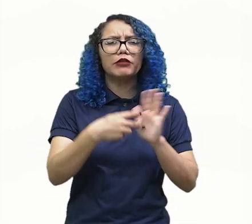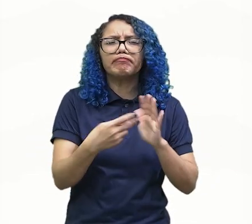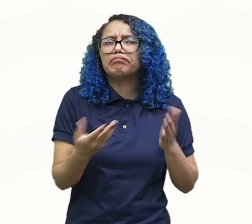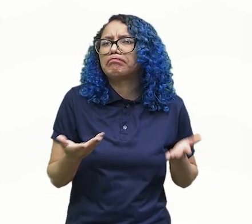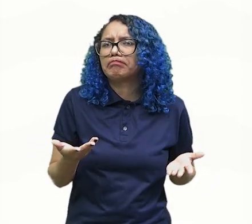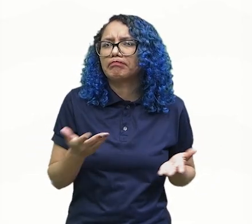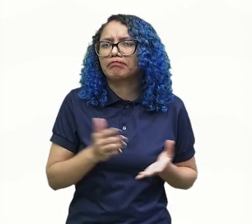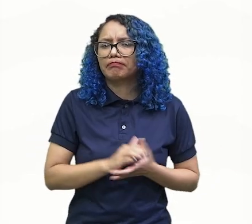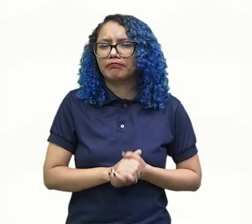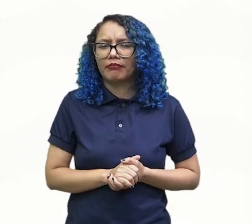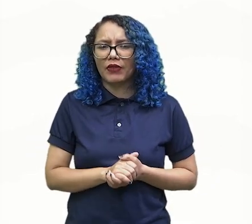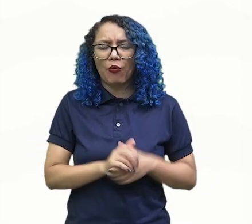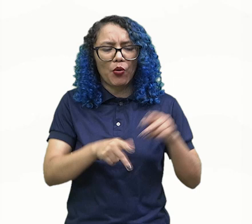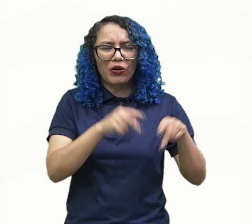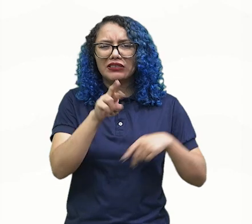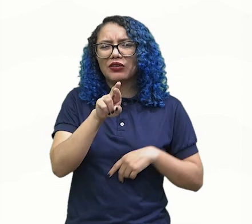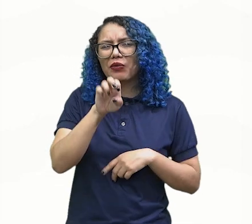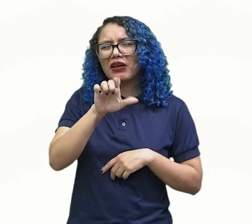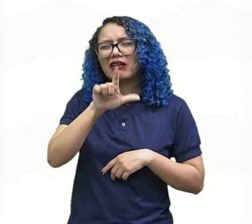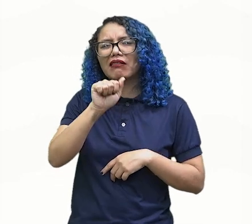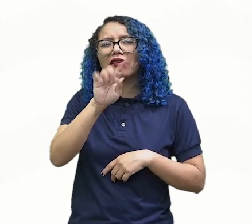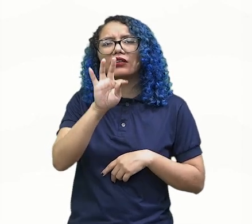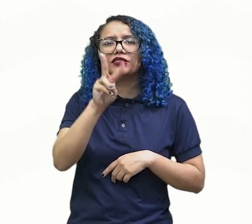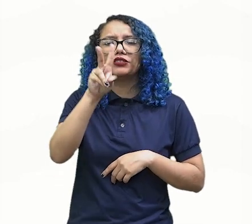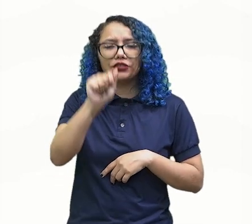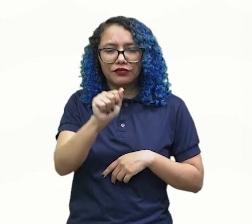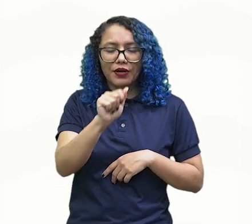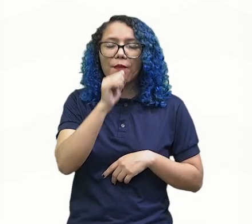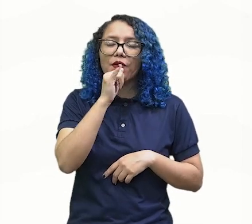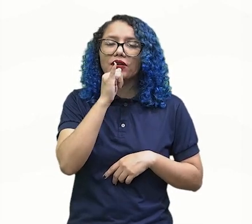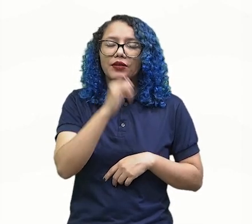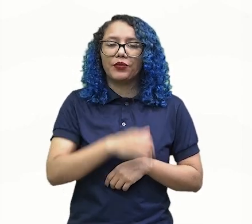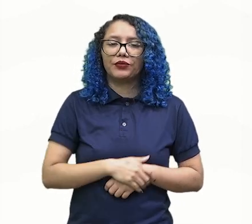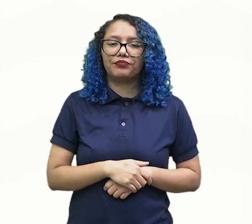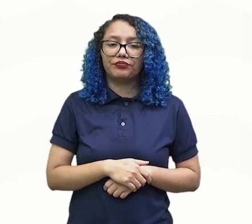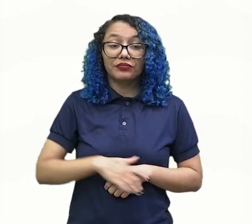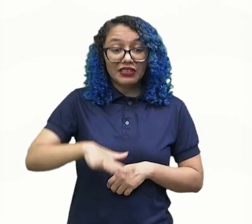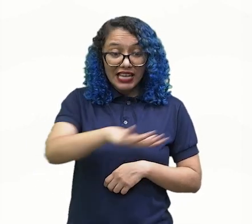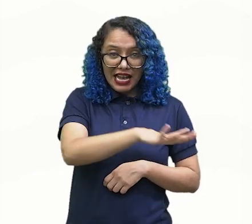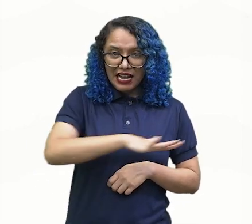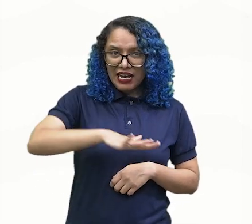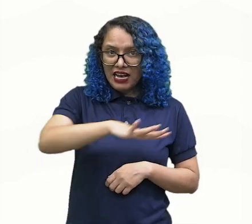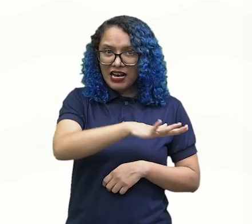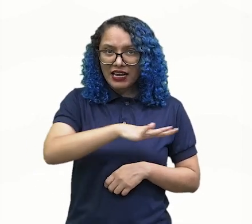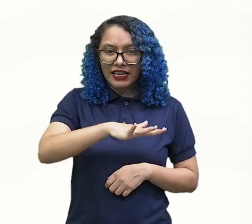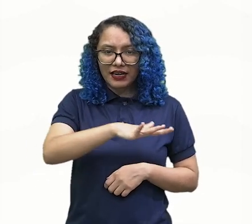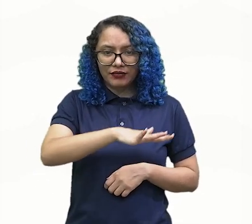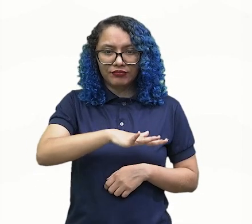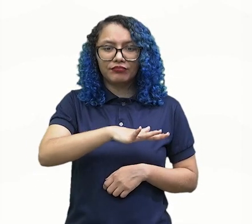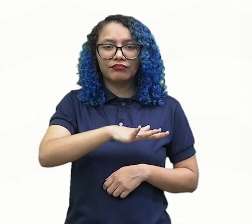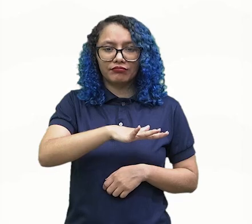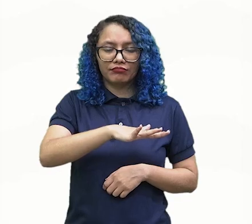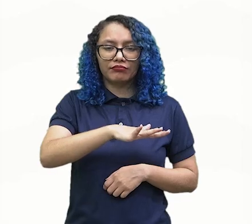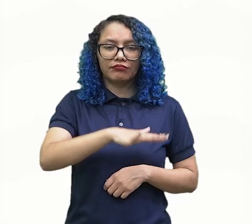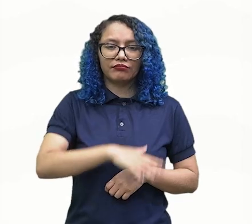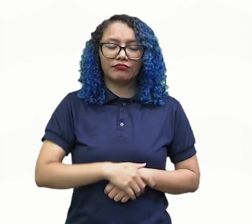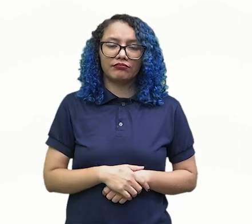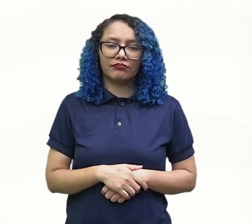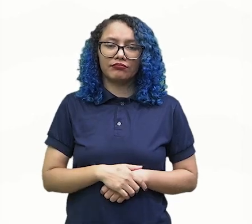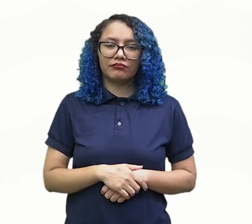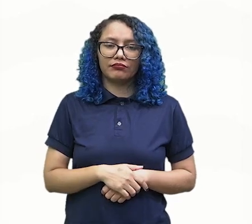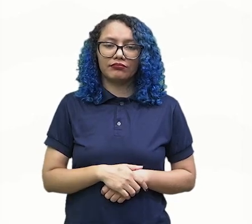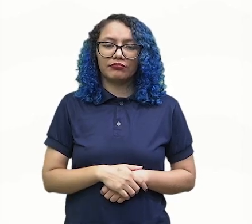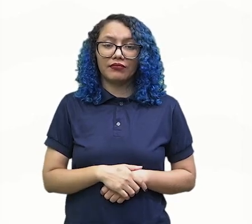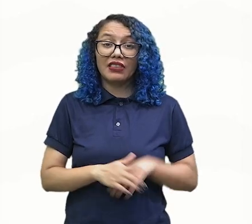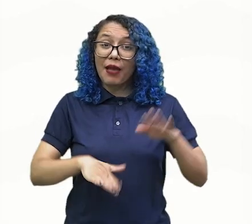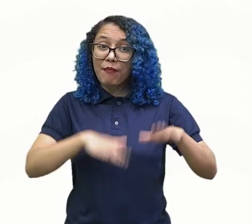isso significa? A área, gente, a extensão territorial vai estar ligado se essa